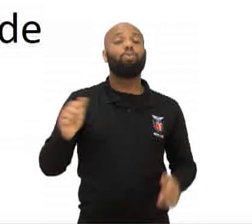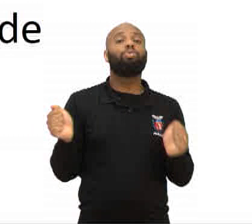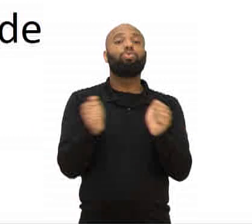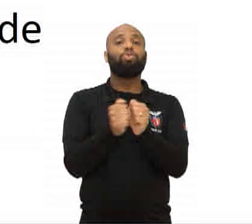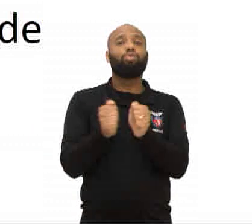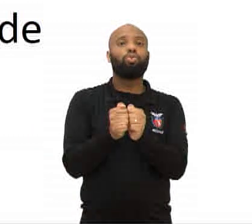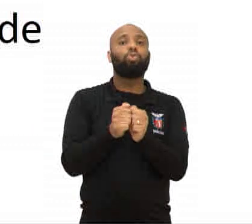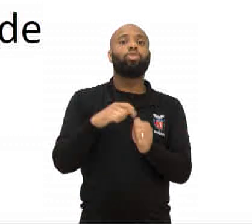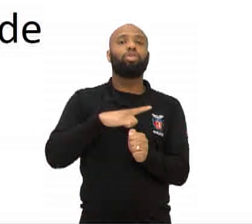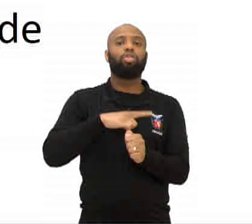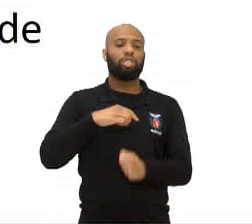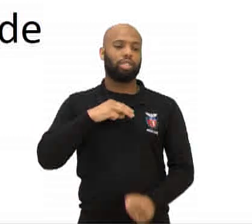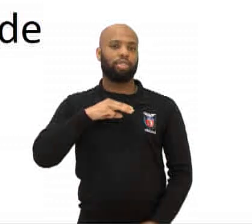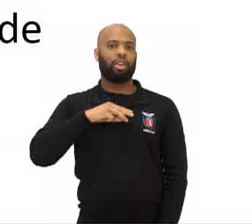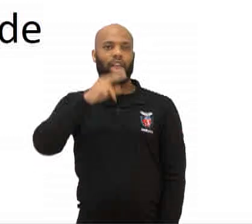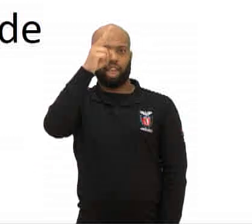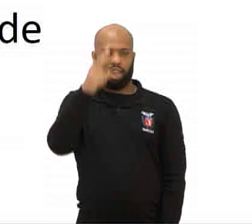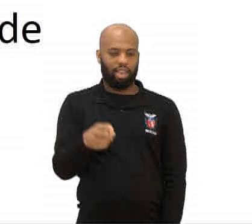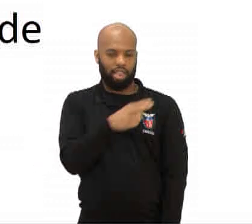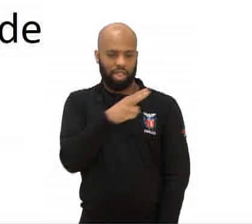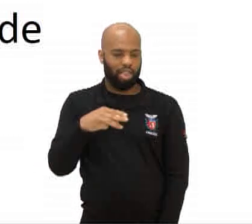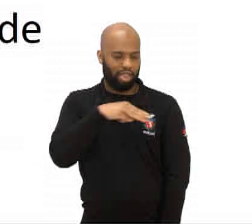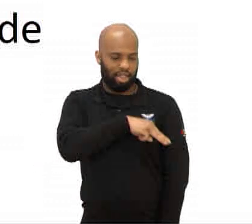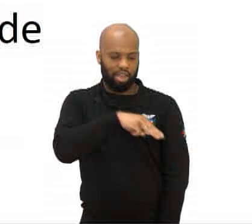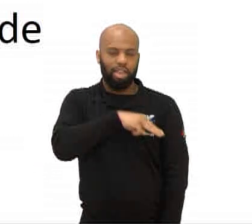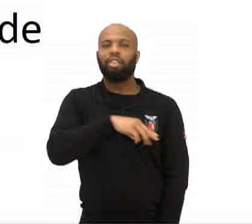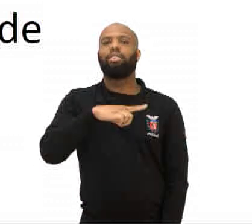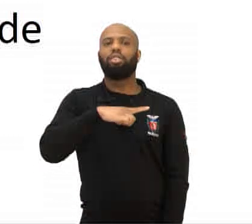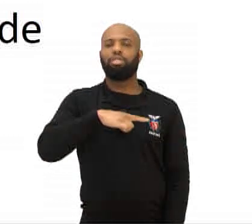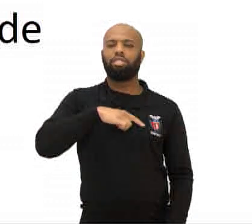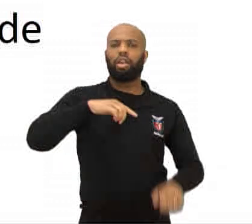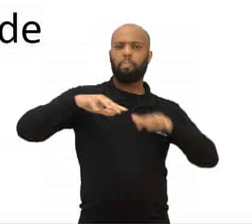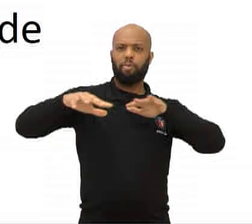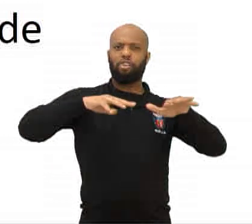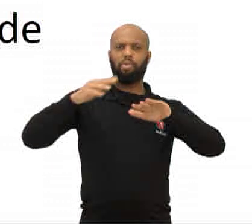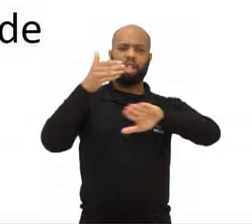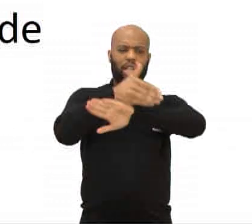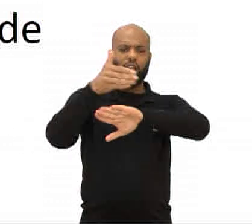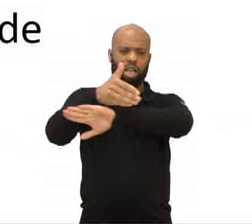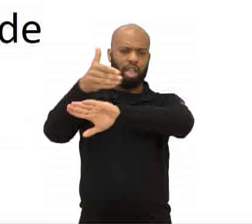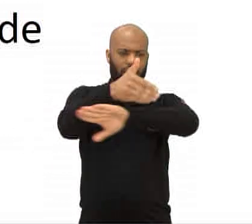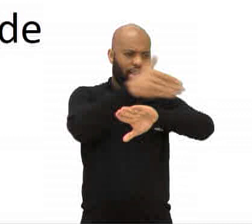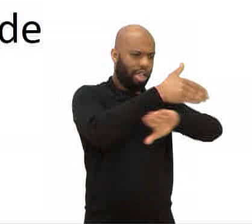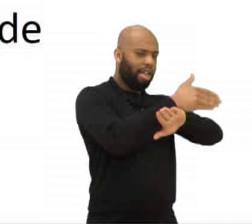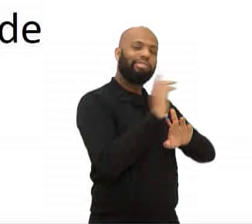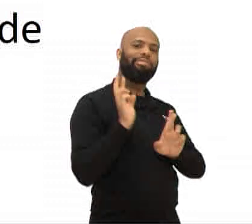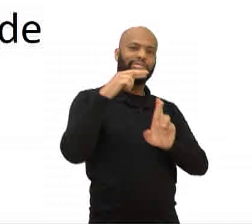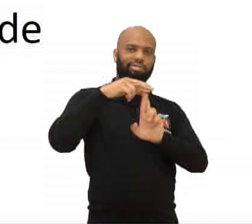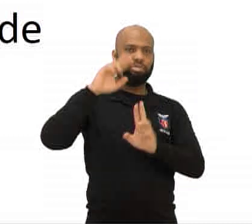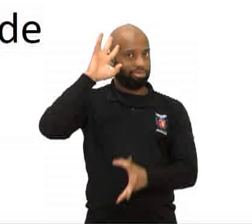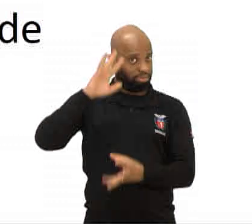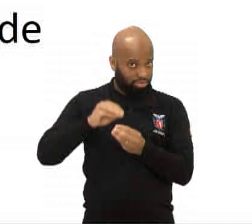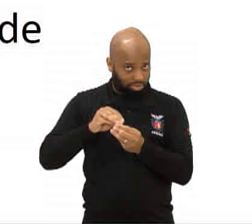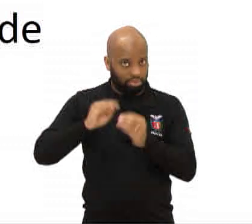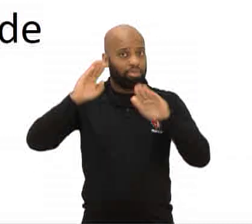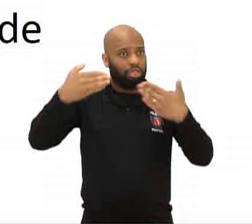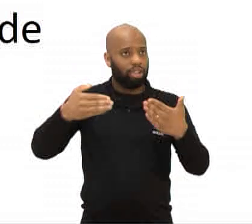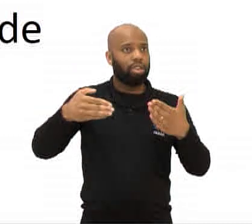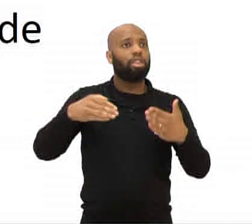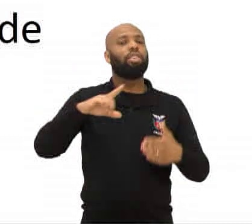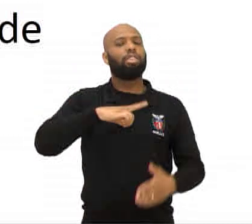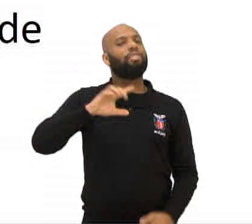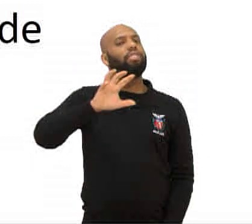as missões jesuíticas. Lembram lá dos movimentos de ocupação que foram referência para a gente entender isso? Então,